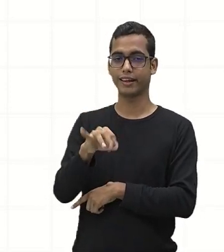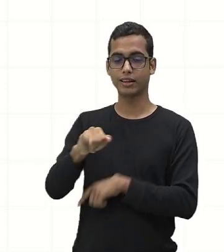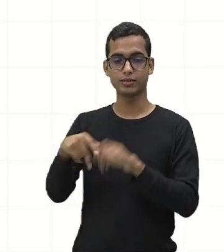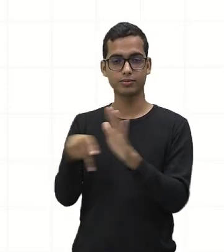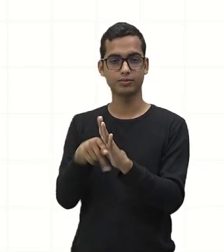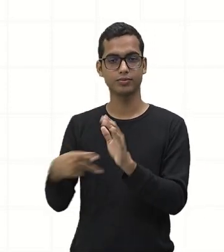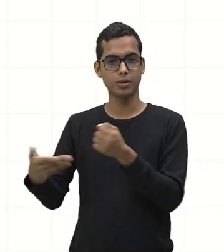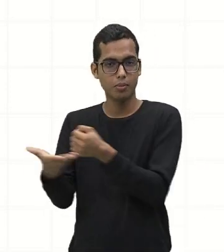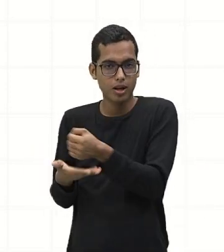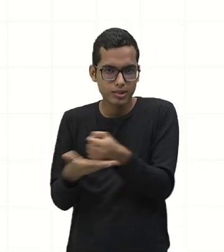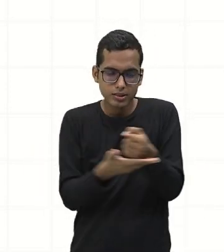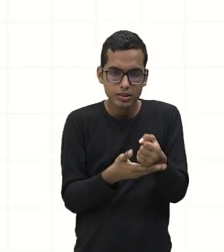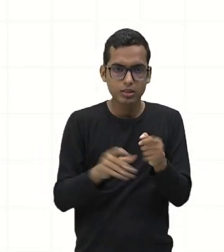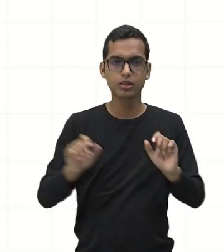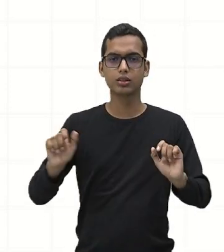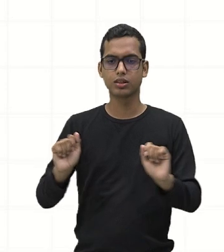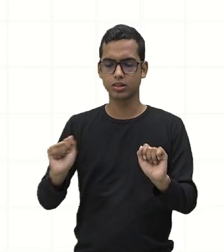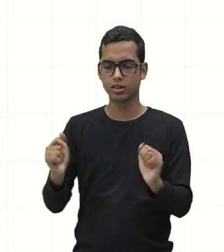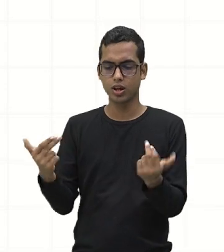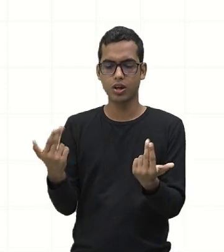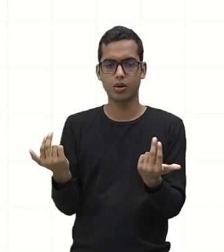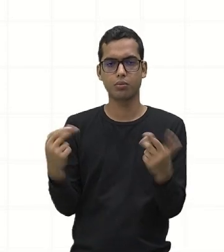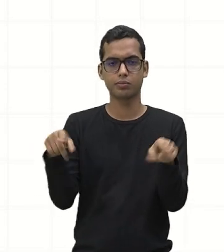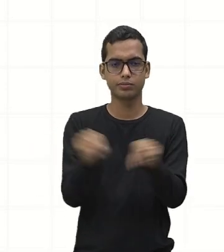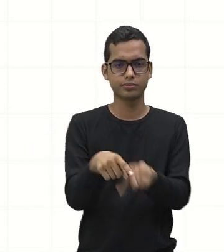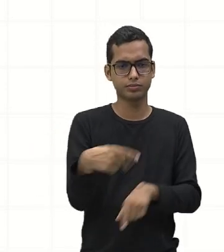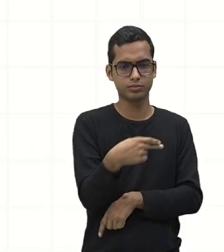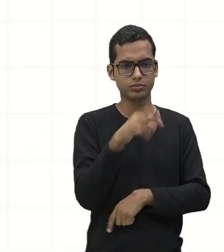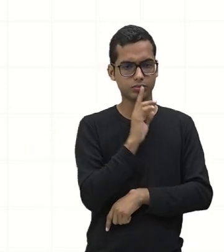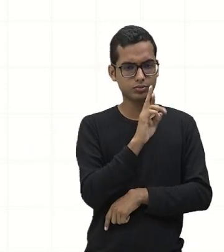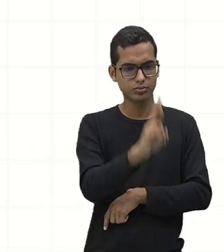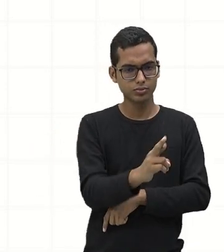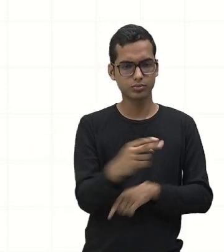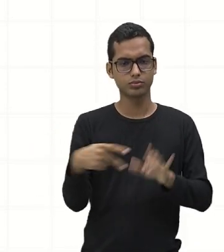Então, o que nós estamos vendo aqui? Nós estamos vendo que